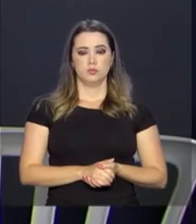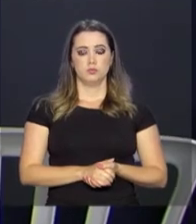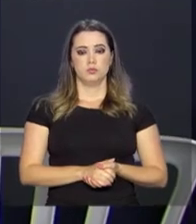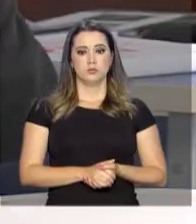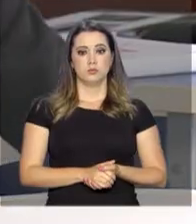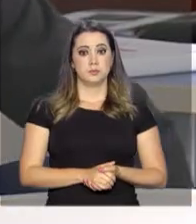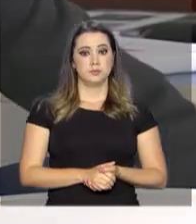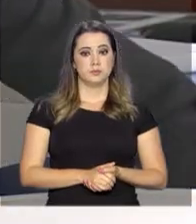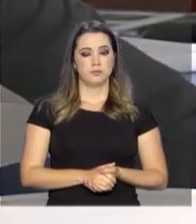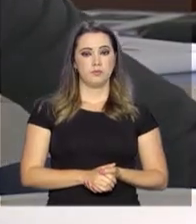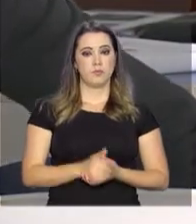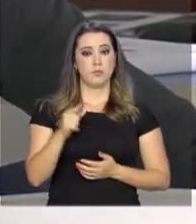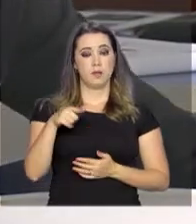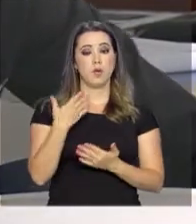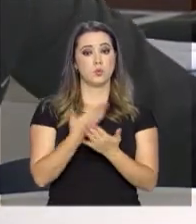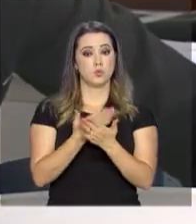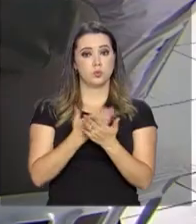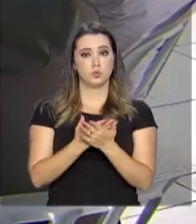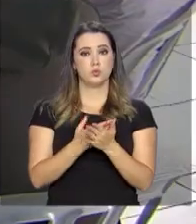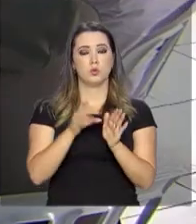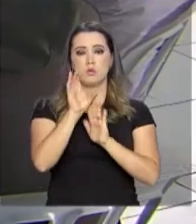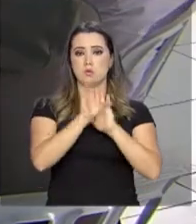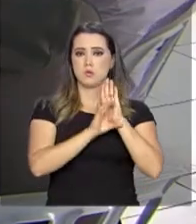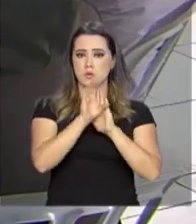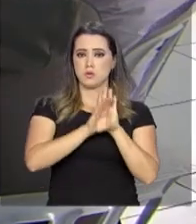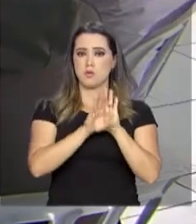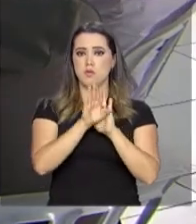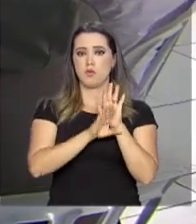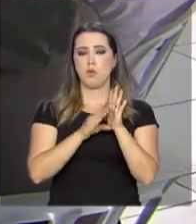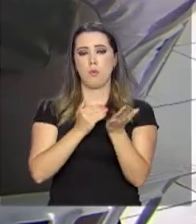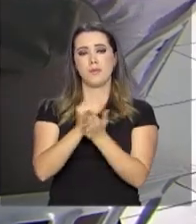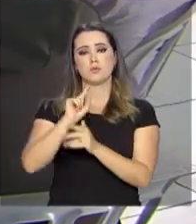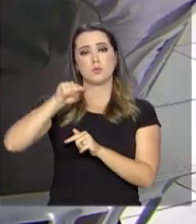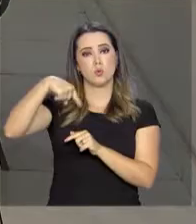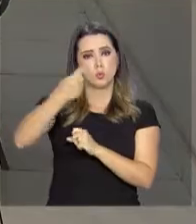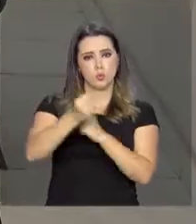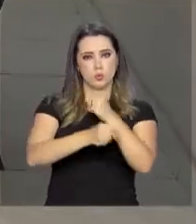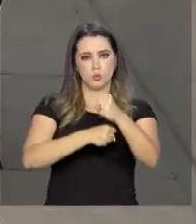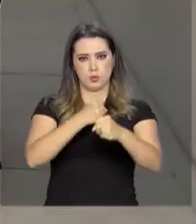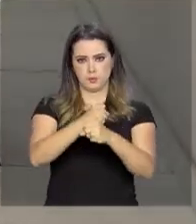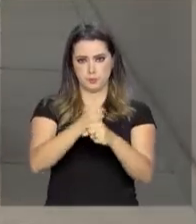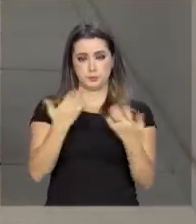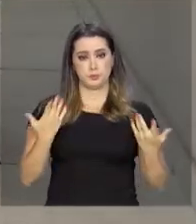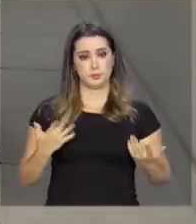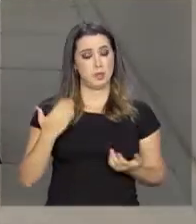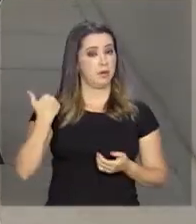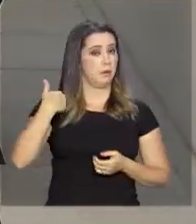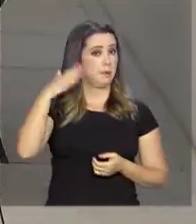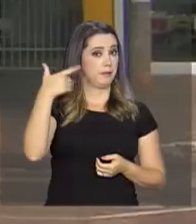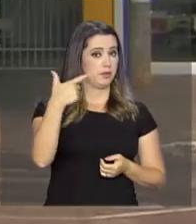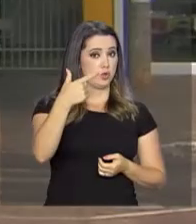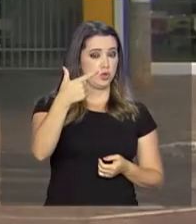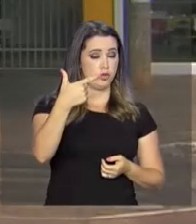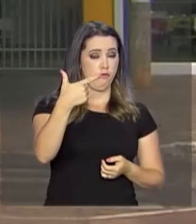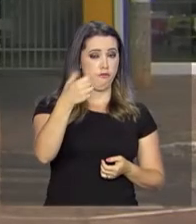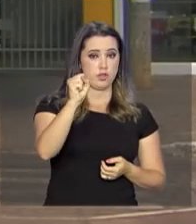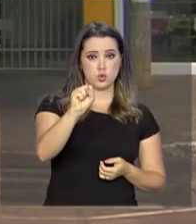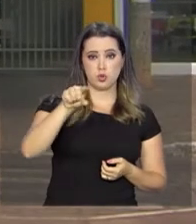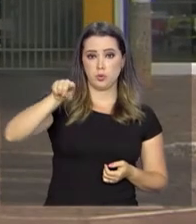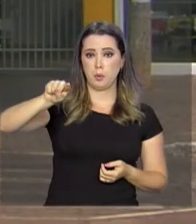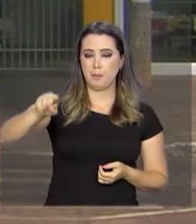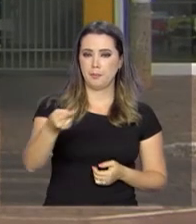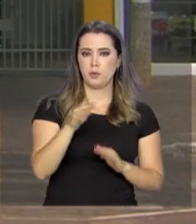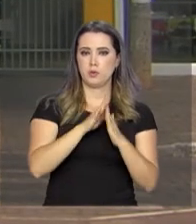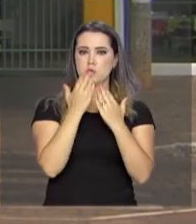base curricular que está sendo discutida será adotada no próximo ano. Mais de 28 mil escolas públicas e particulares